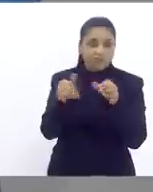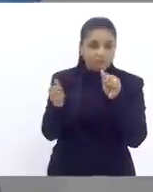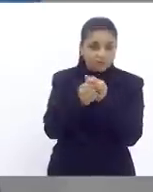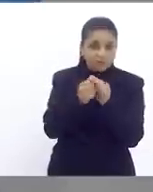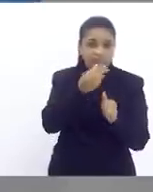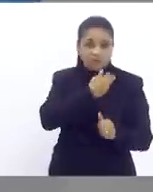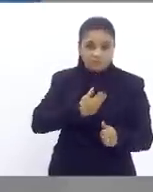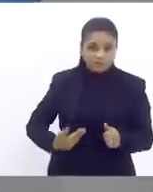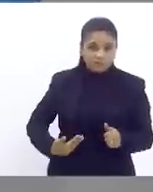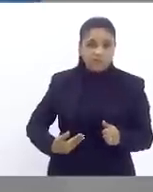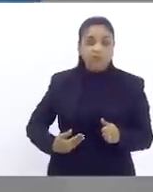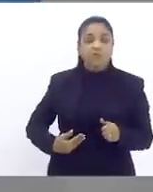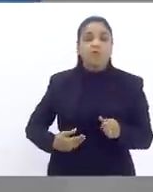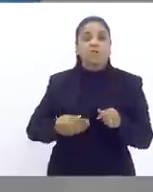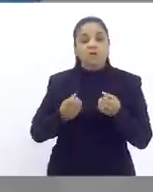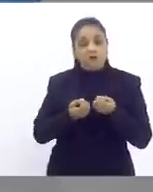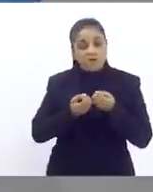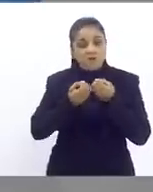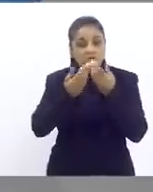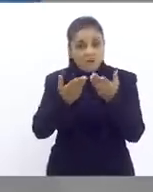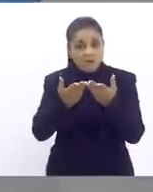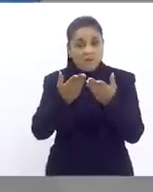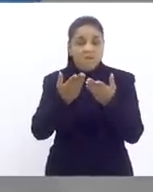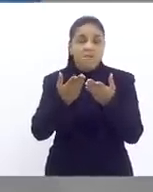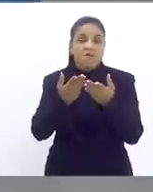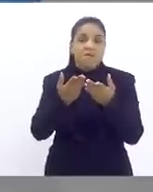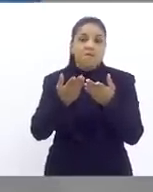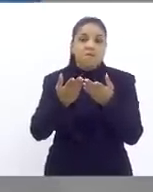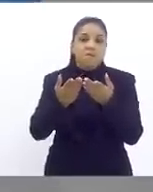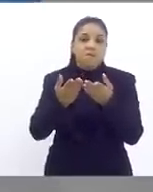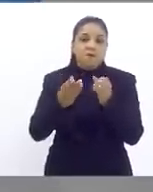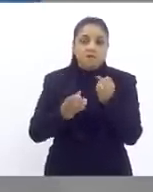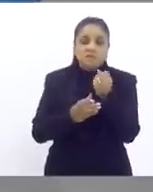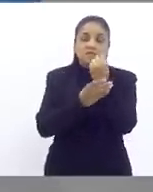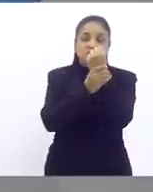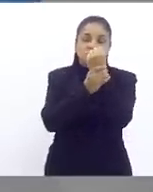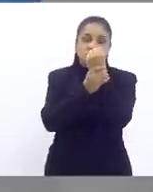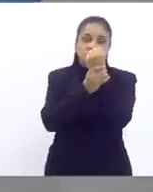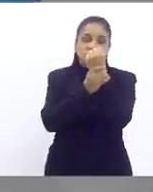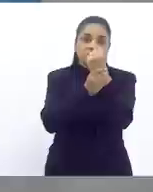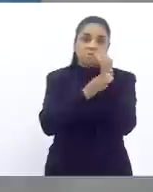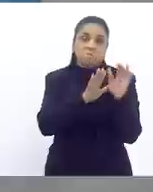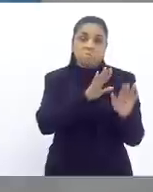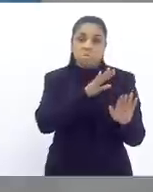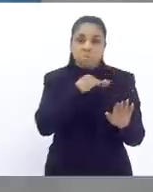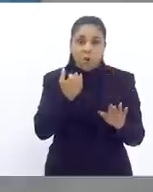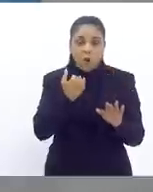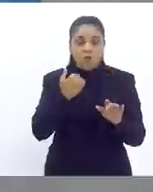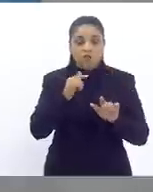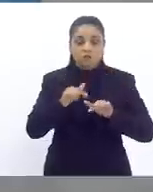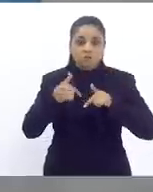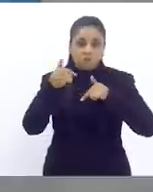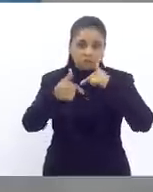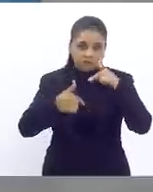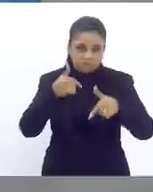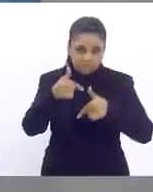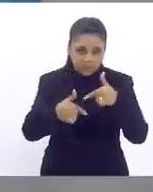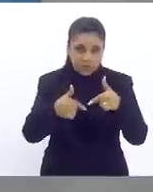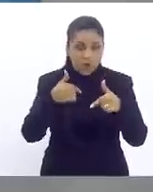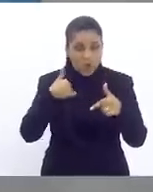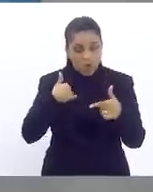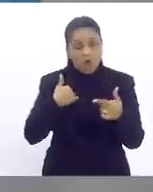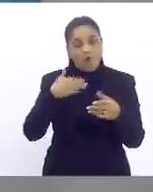que seria concedido aos servidores da área da segurança mortos em serviço né Eu por exemplo vou ter contra